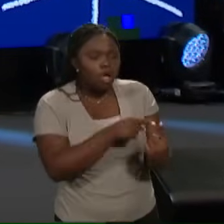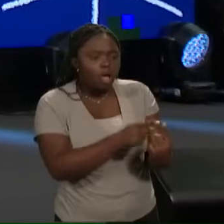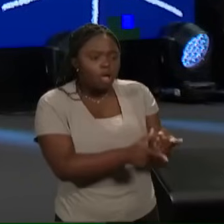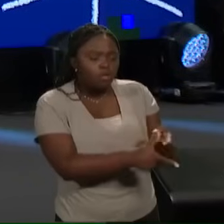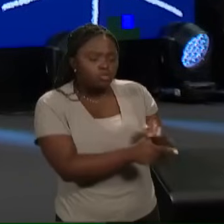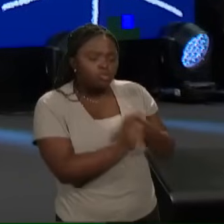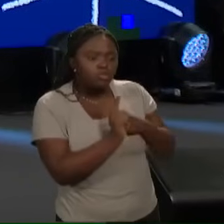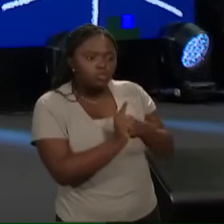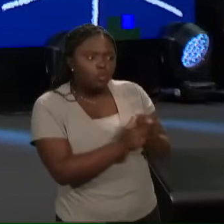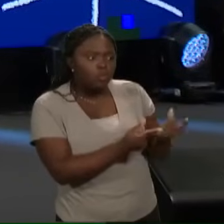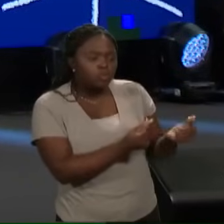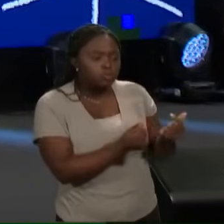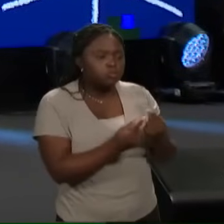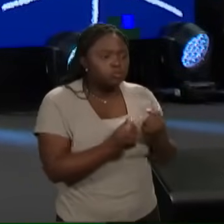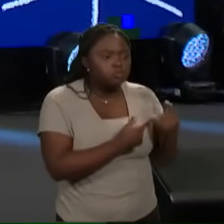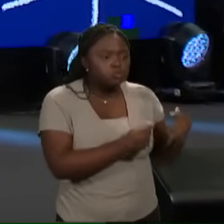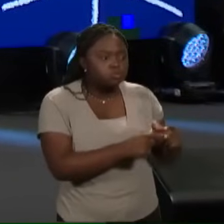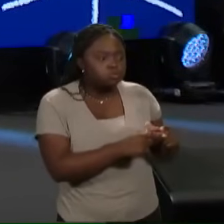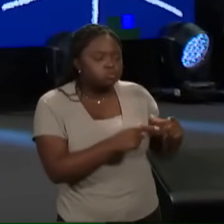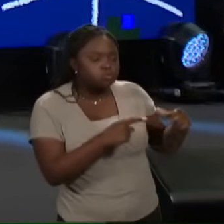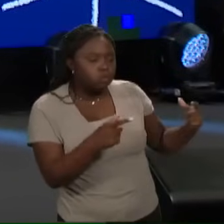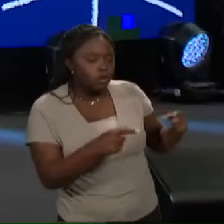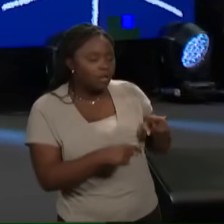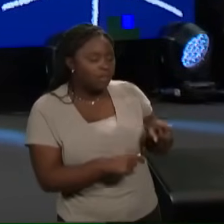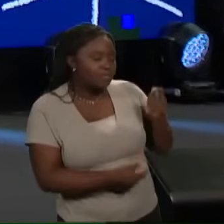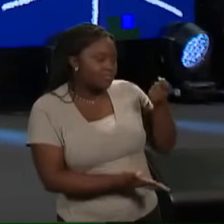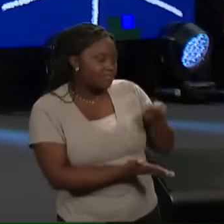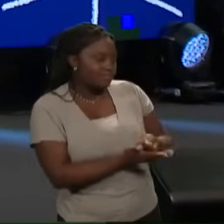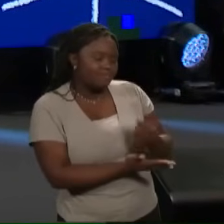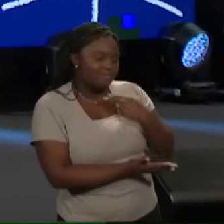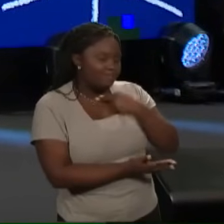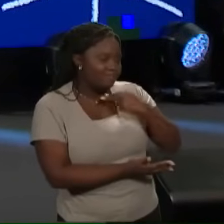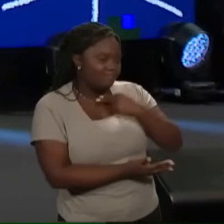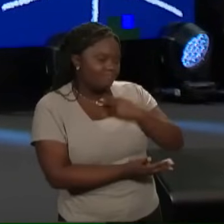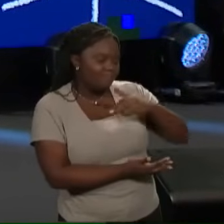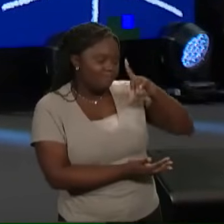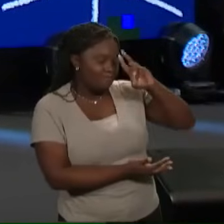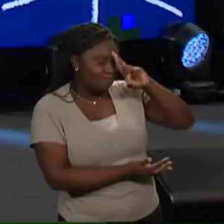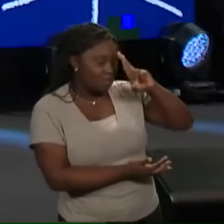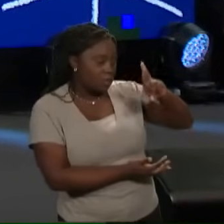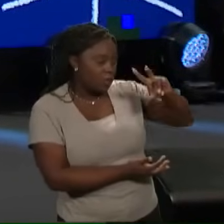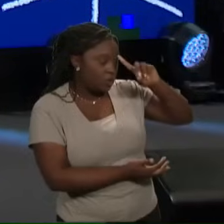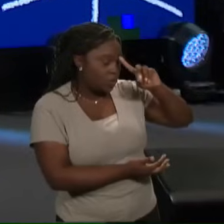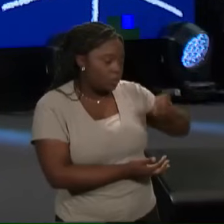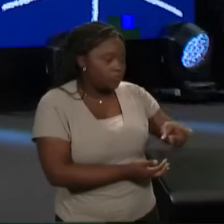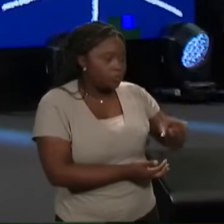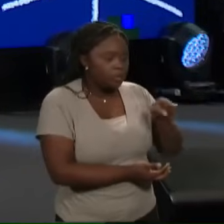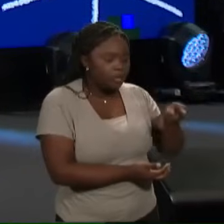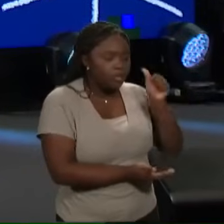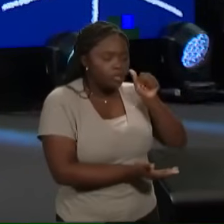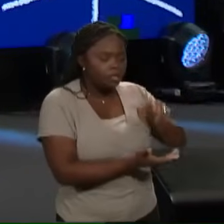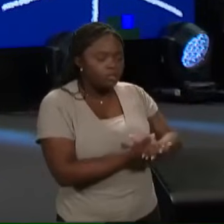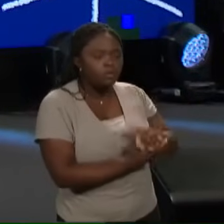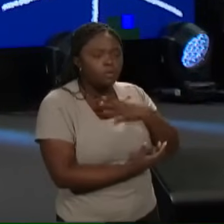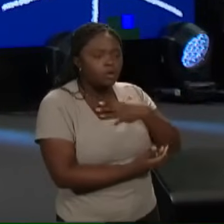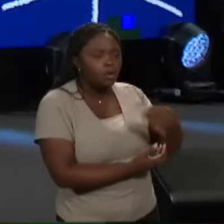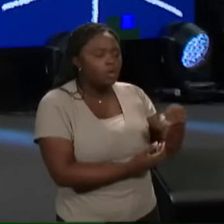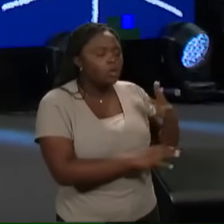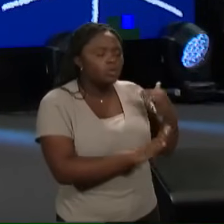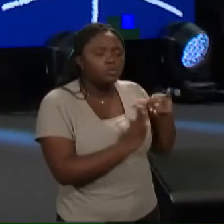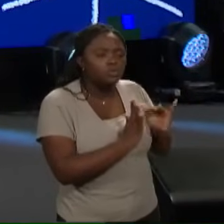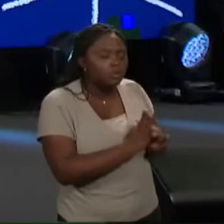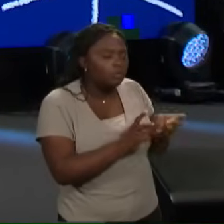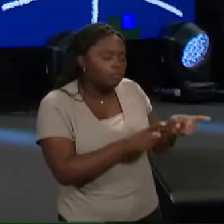quantidade de prata. Como não tinha condições de pagar, o Senhor ordenou que ele, sua mulher e seus filhos e tudo que possuía